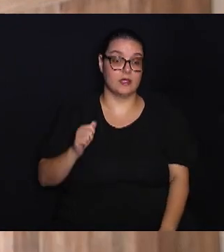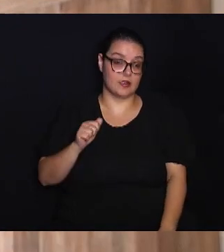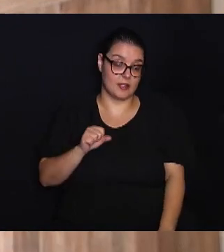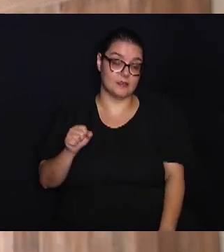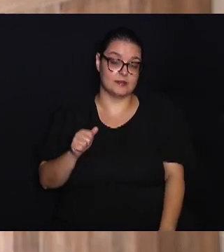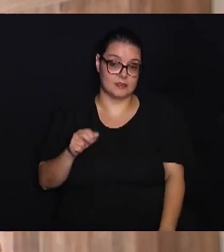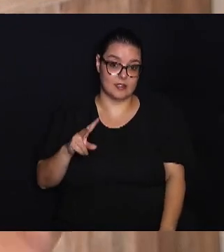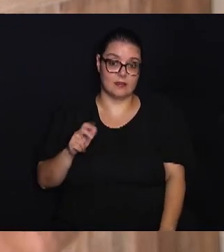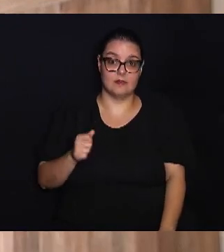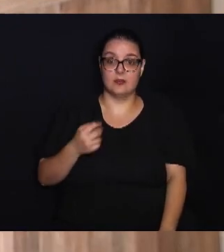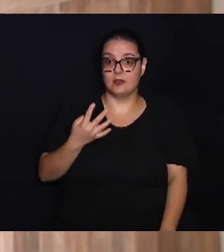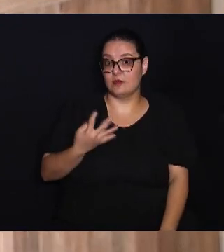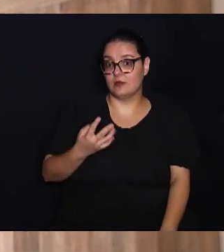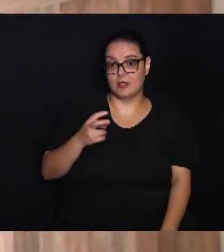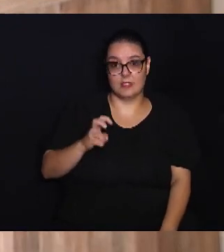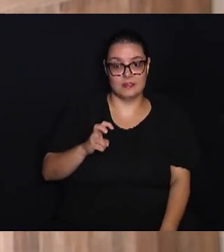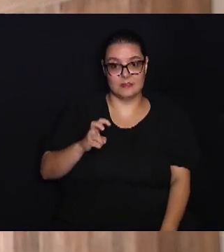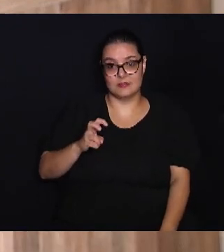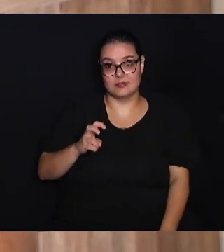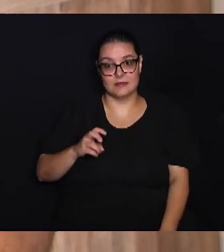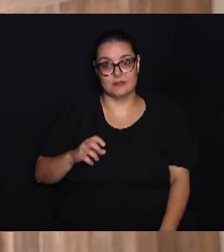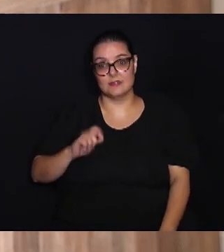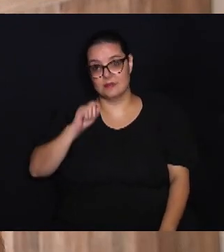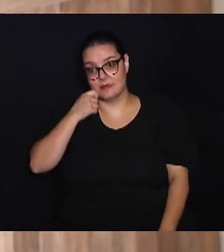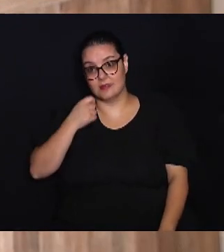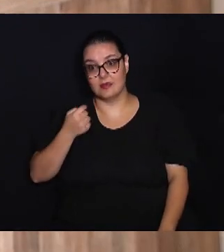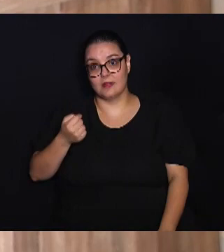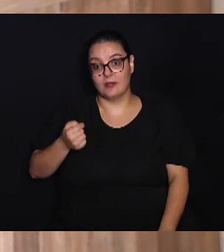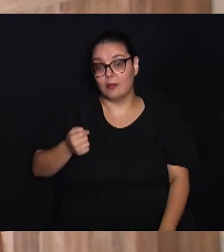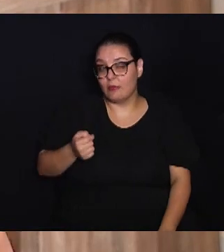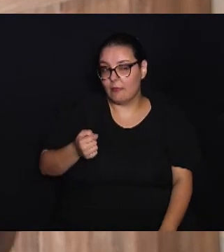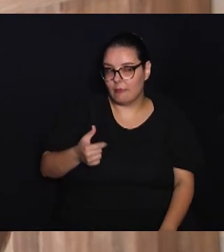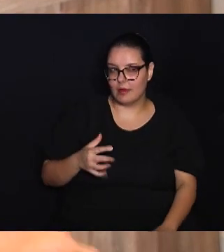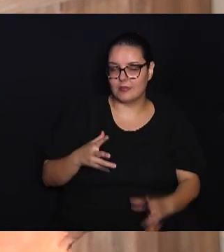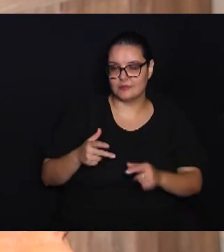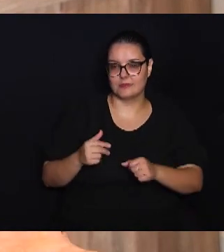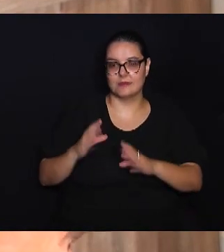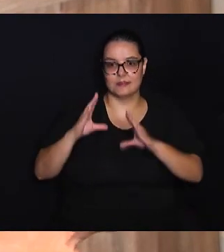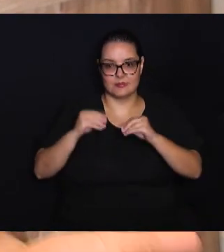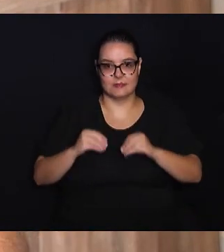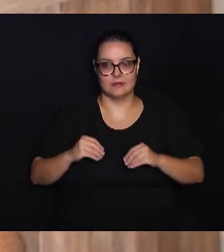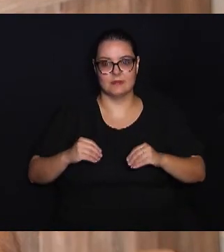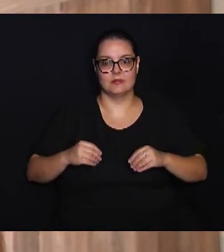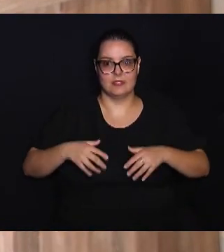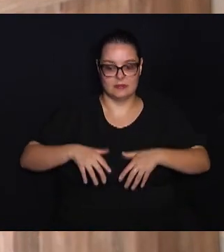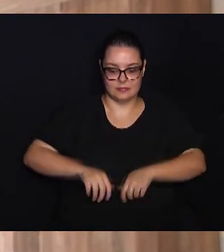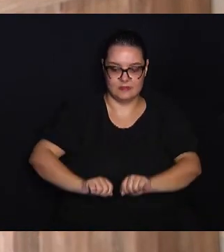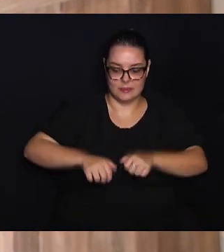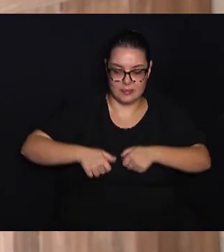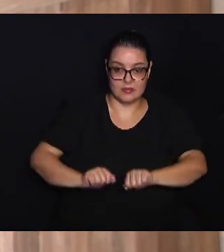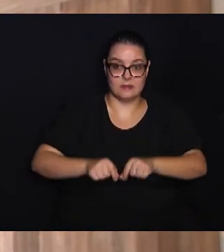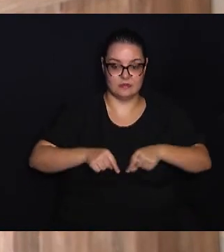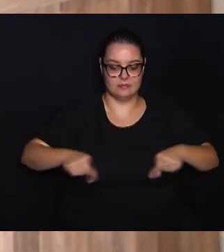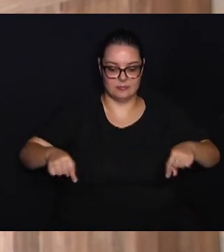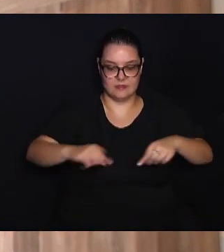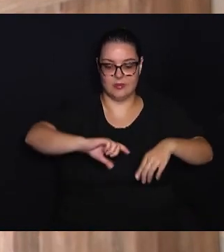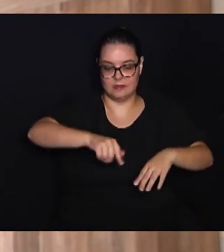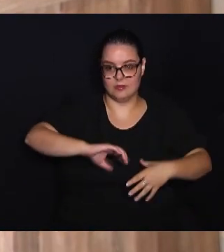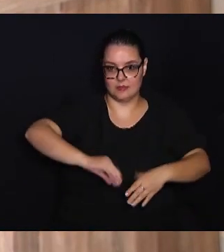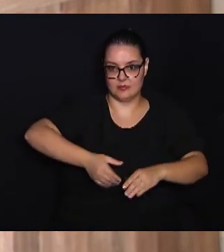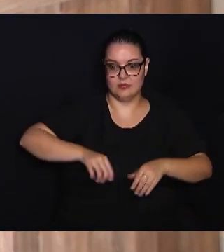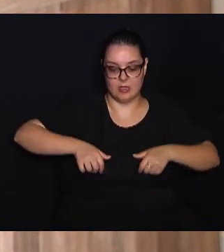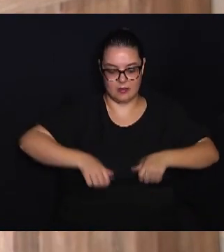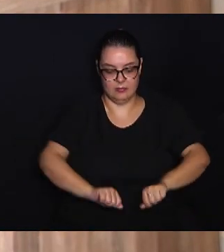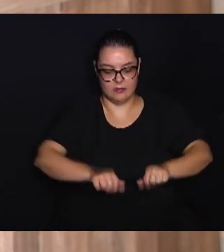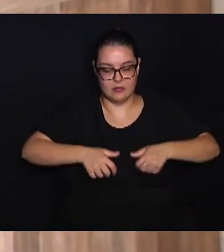assava quatro cinco panes quase né A minha maceira era minha pia Fazia tudo na mão